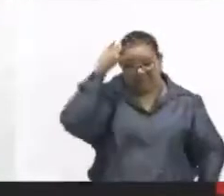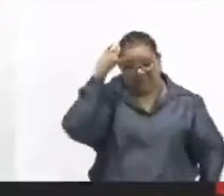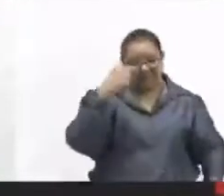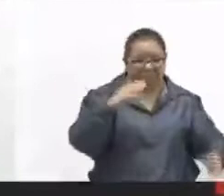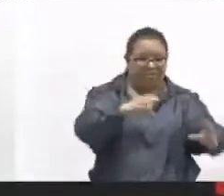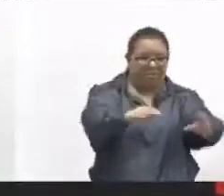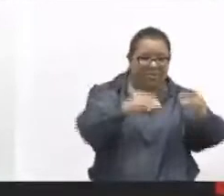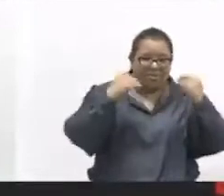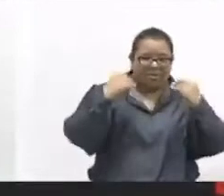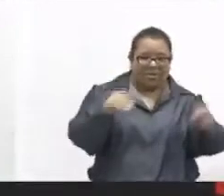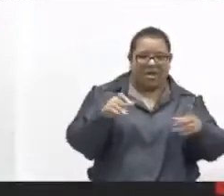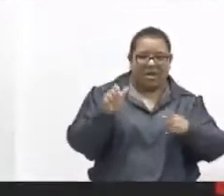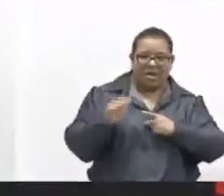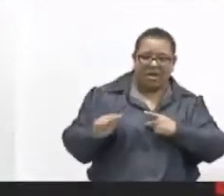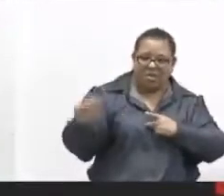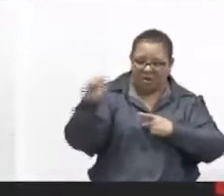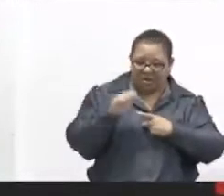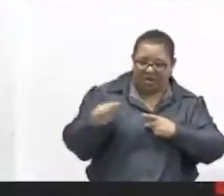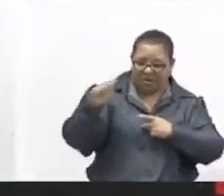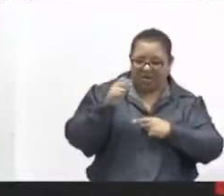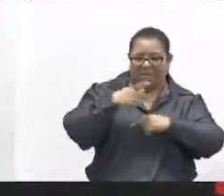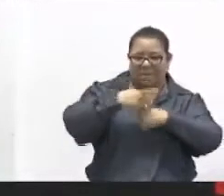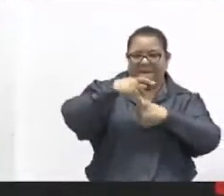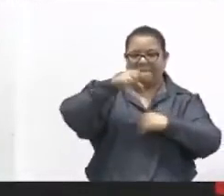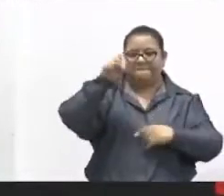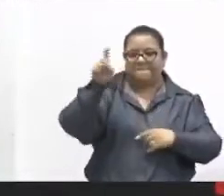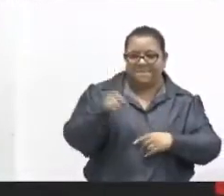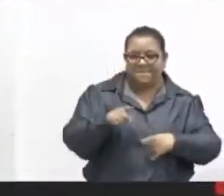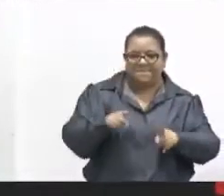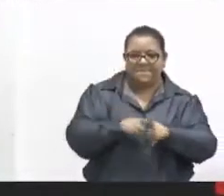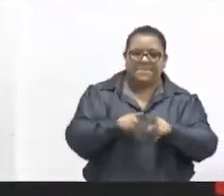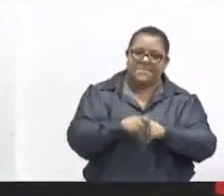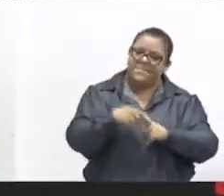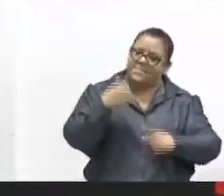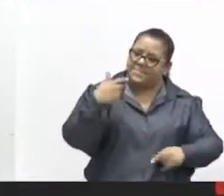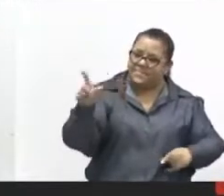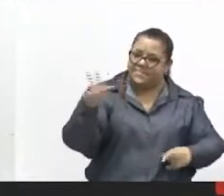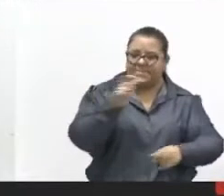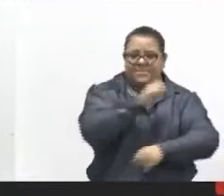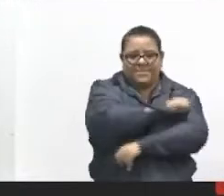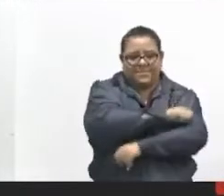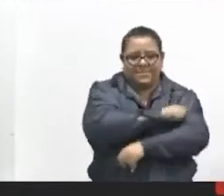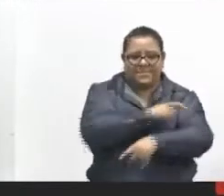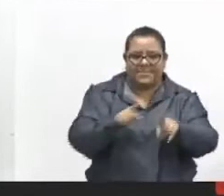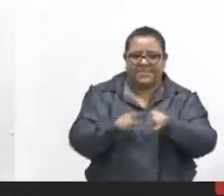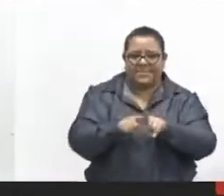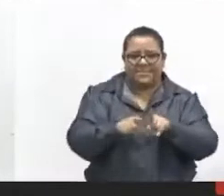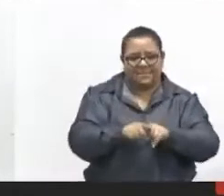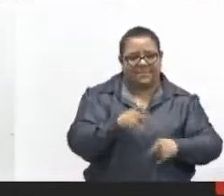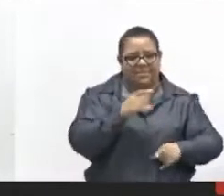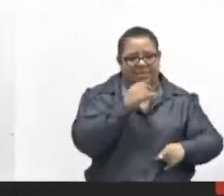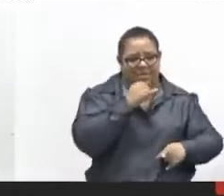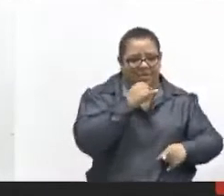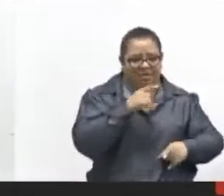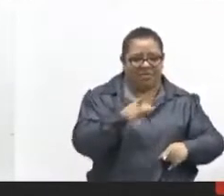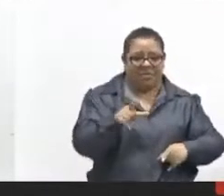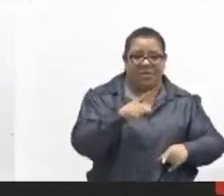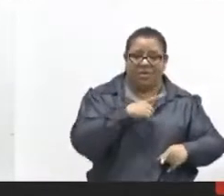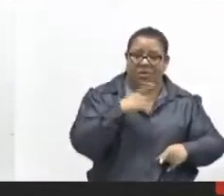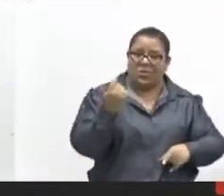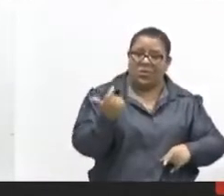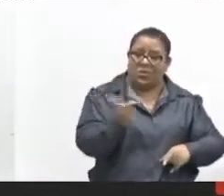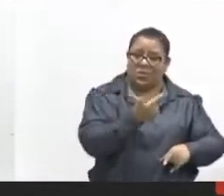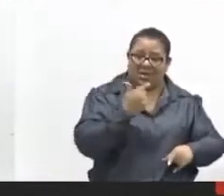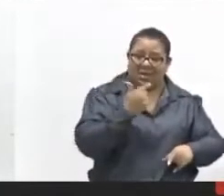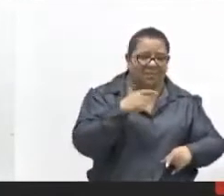as associações de pós-graduandos também, que é outra entidade estudantil. Sem entidade estudantil na universidade, você não